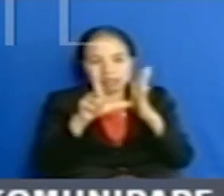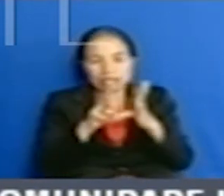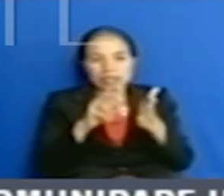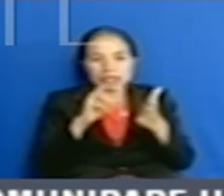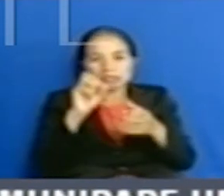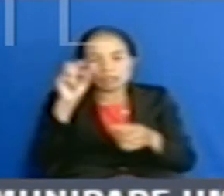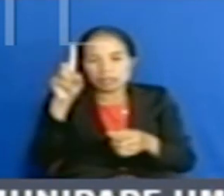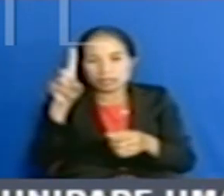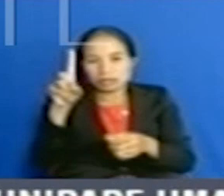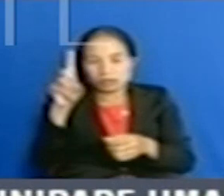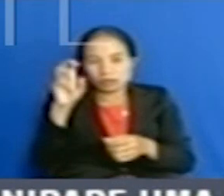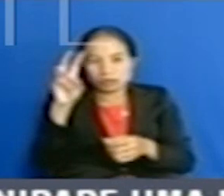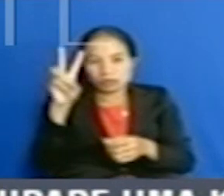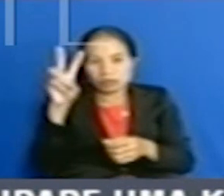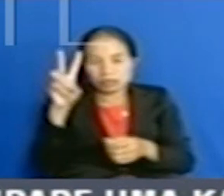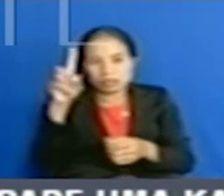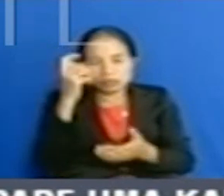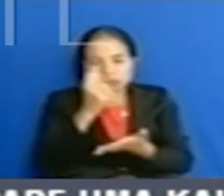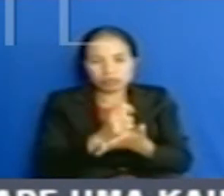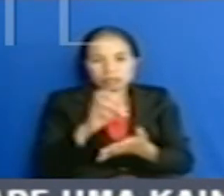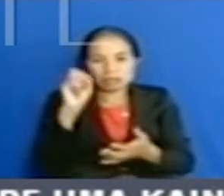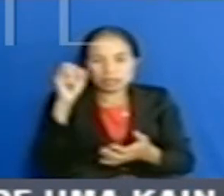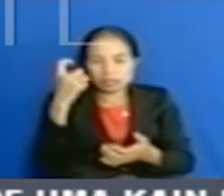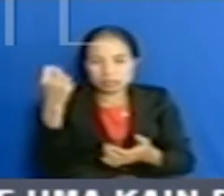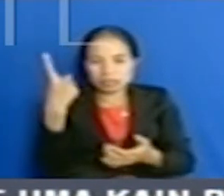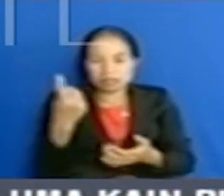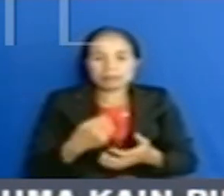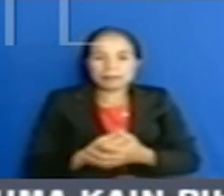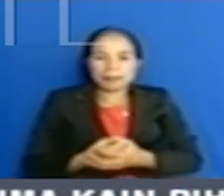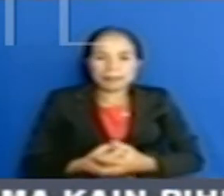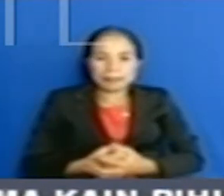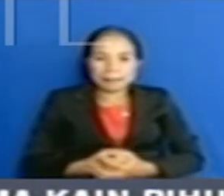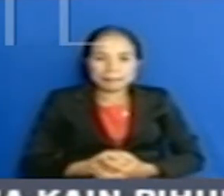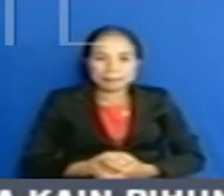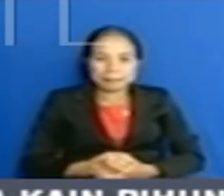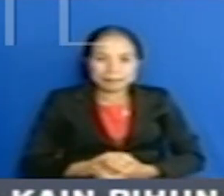resen ida no lei numero walu bara rihun ruas sanolo resenen.